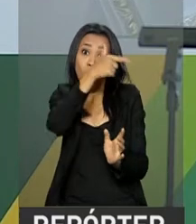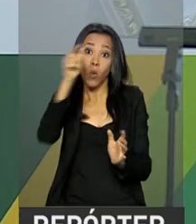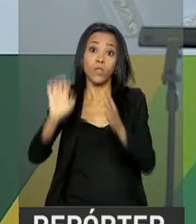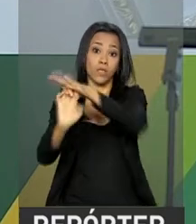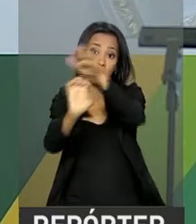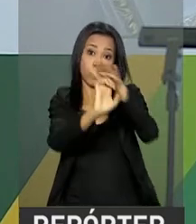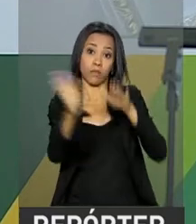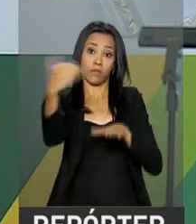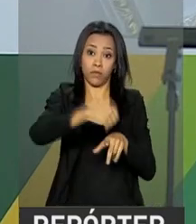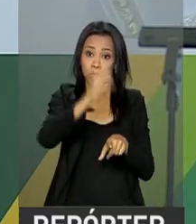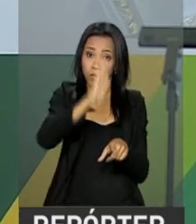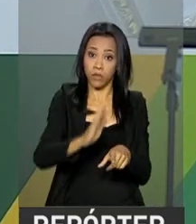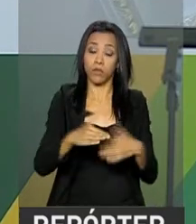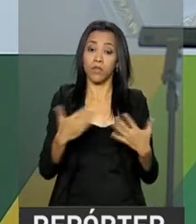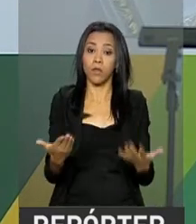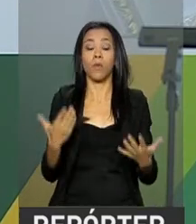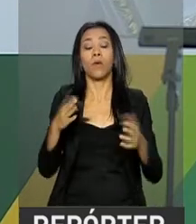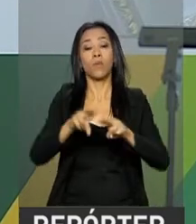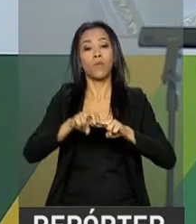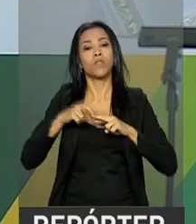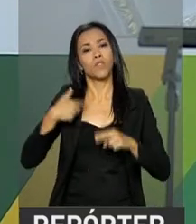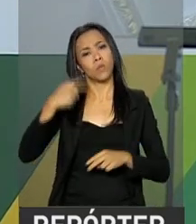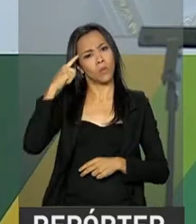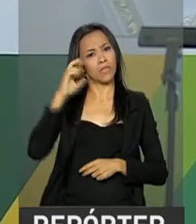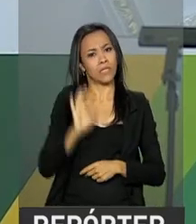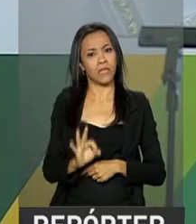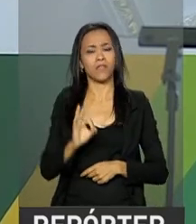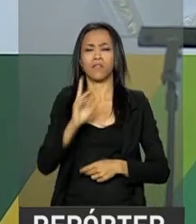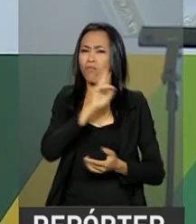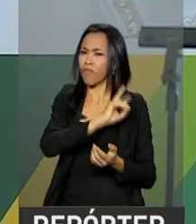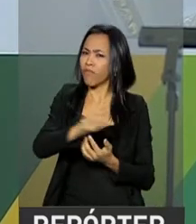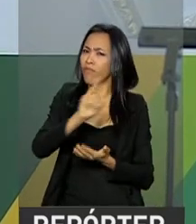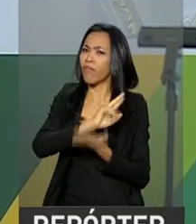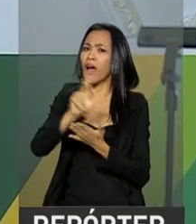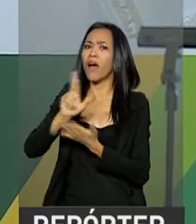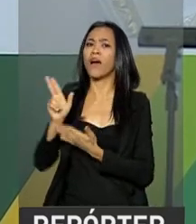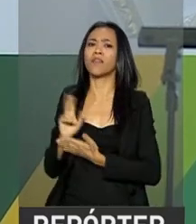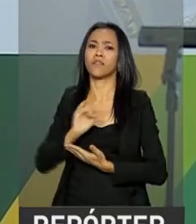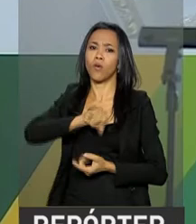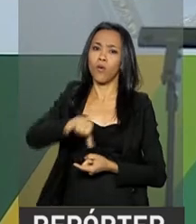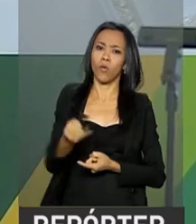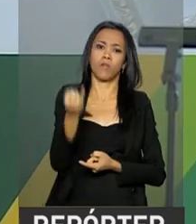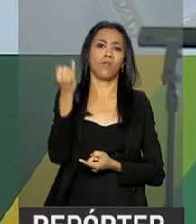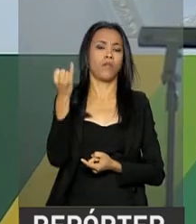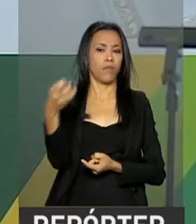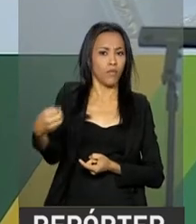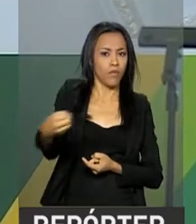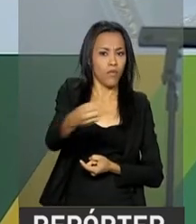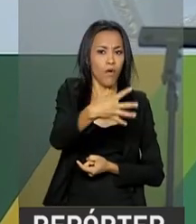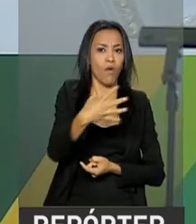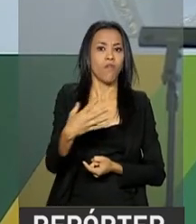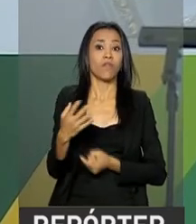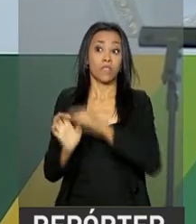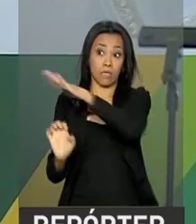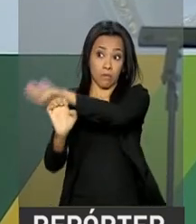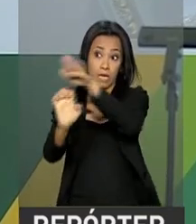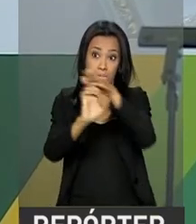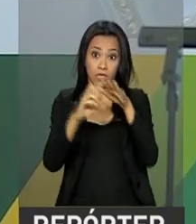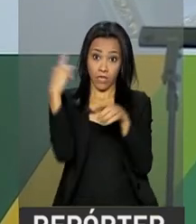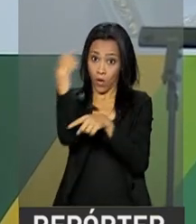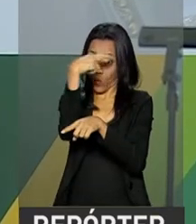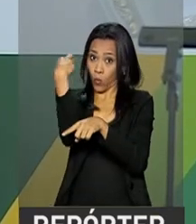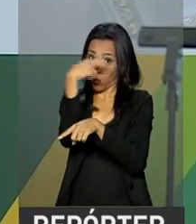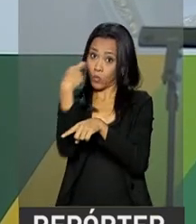estou certo que serão muitas as possibilidades para novos aportes de empresas russas